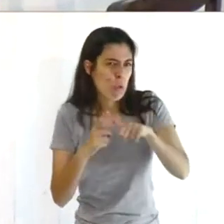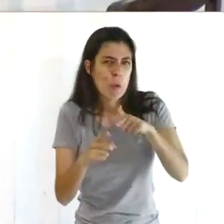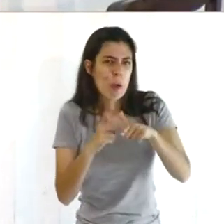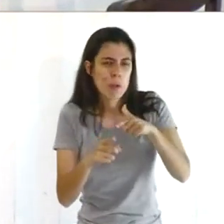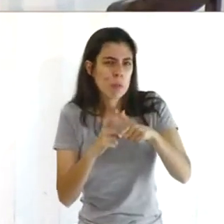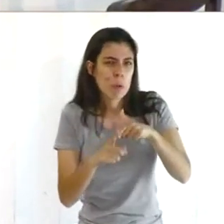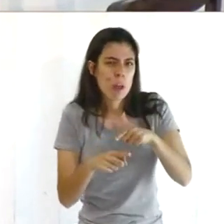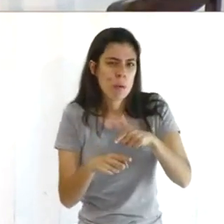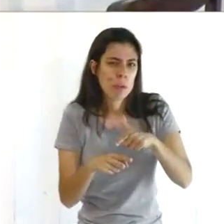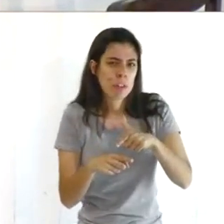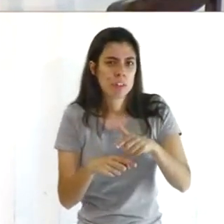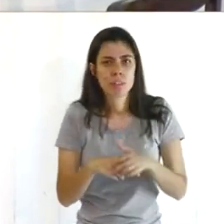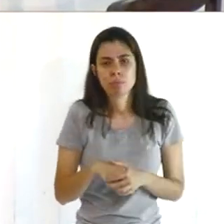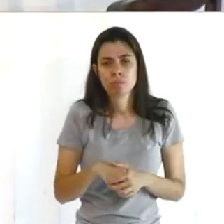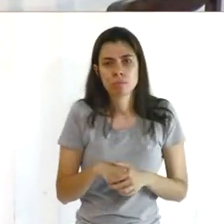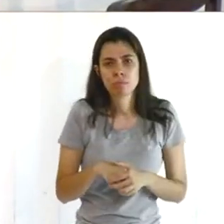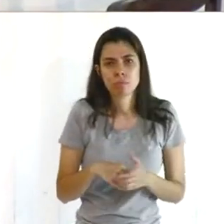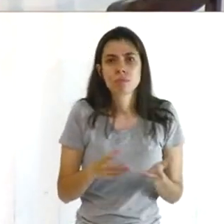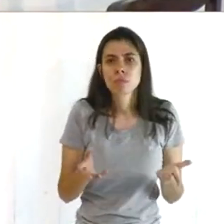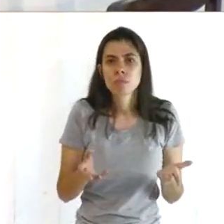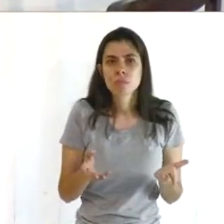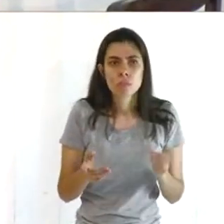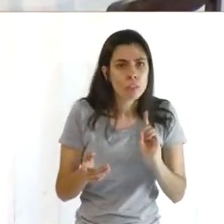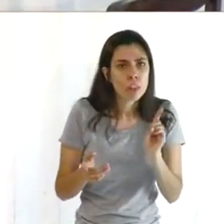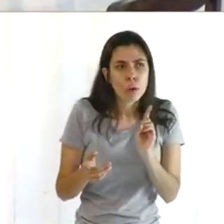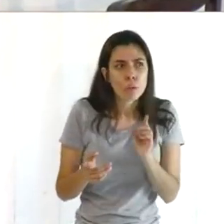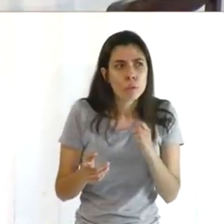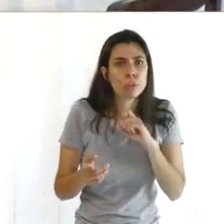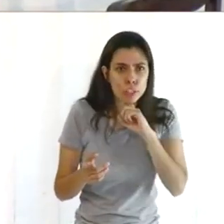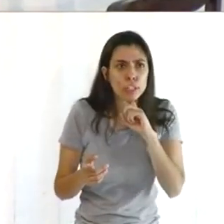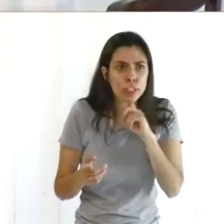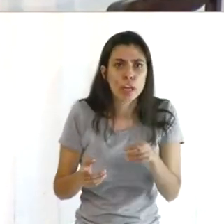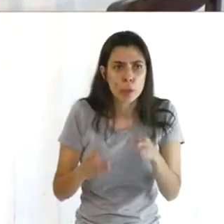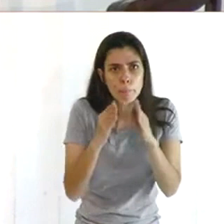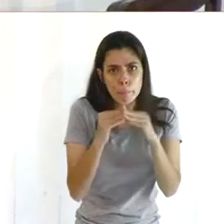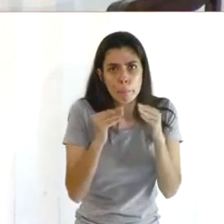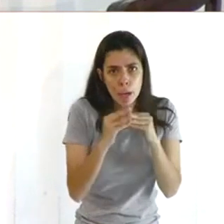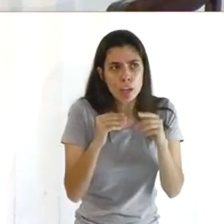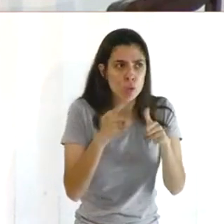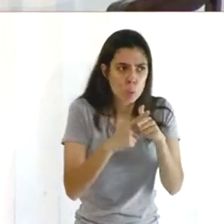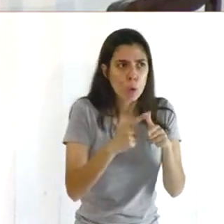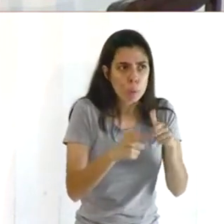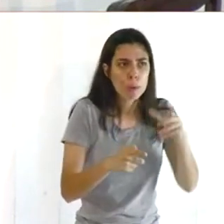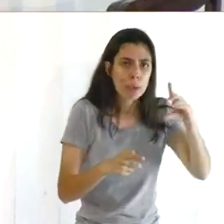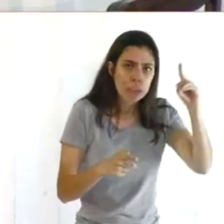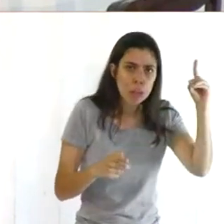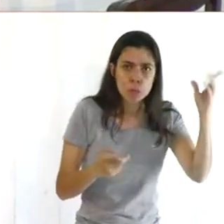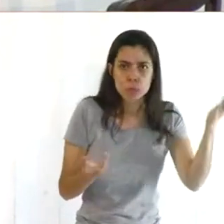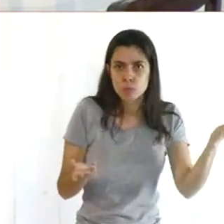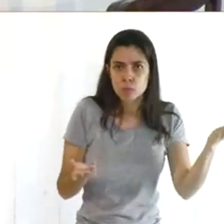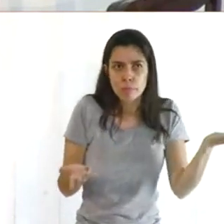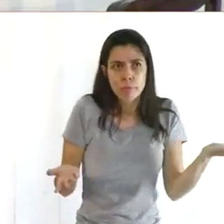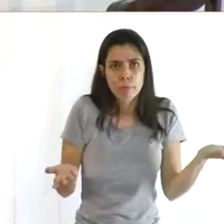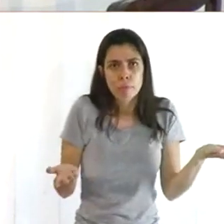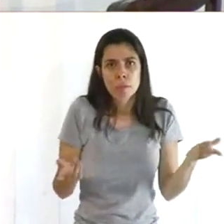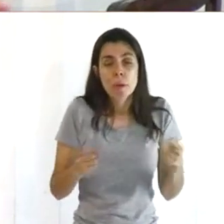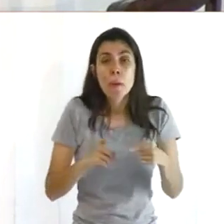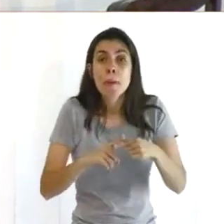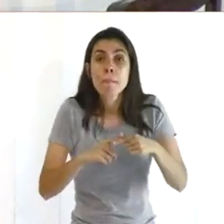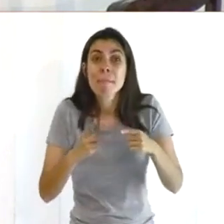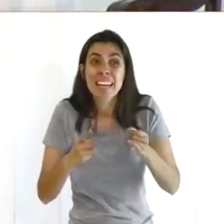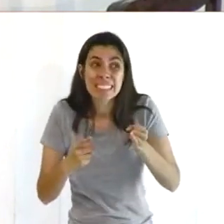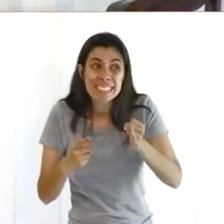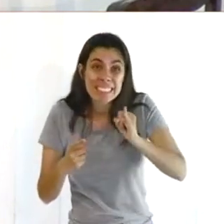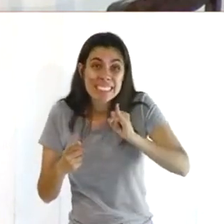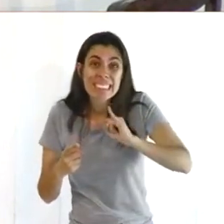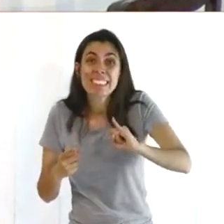se a enfermidade bater a porta da sua casa, se uma notícia que você não estava esperando chegar até você, e você diz assim: é o fim. Não é o